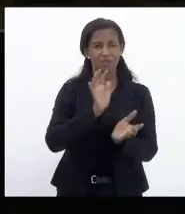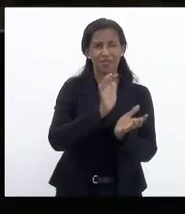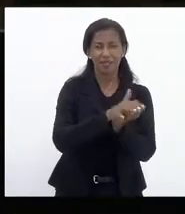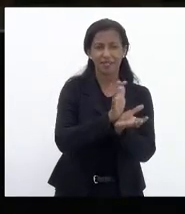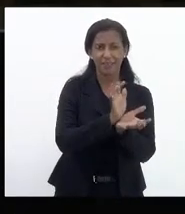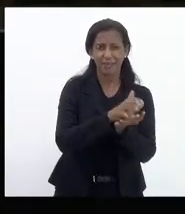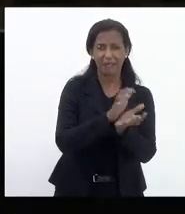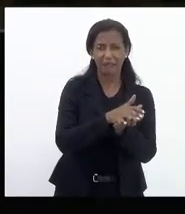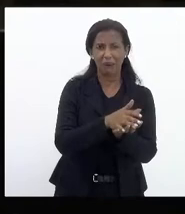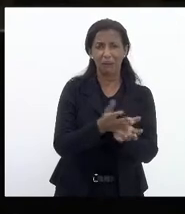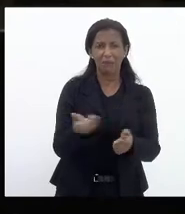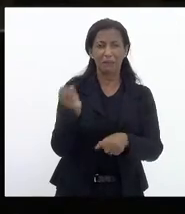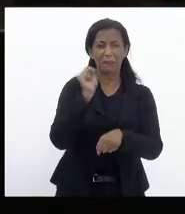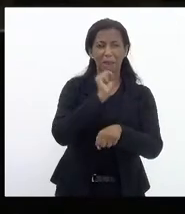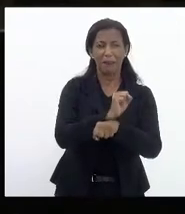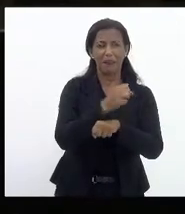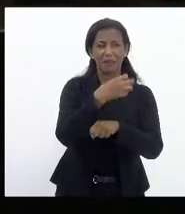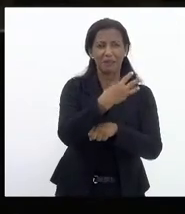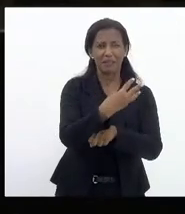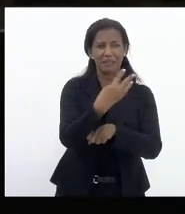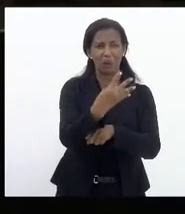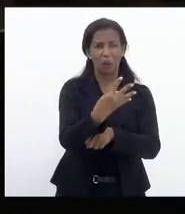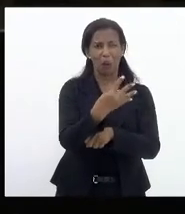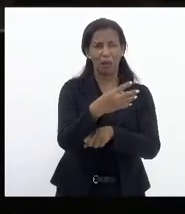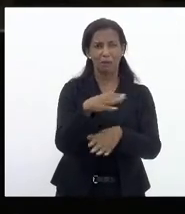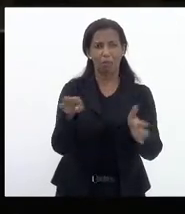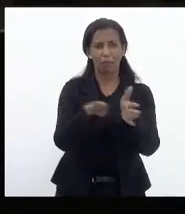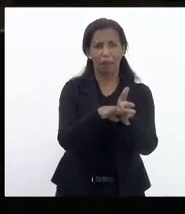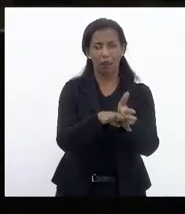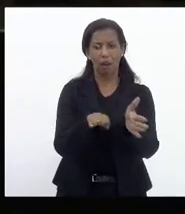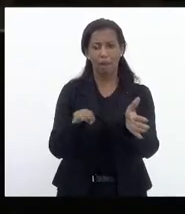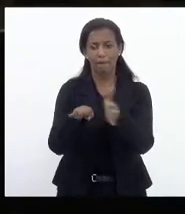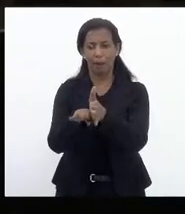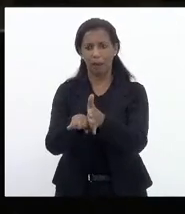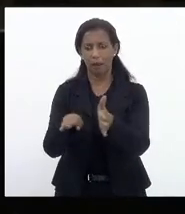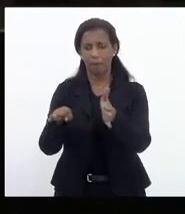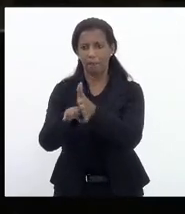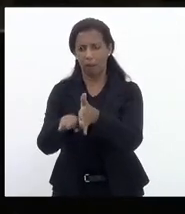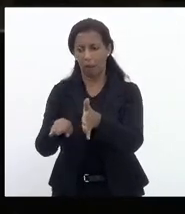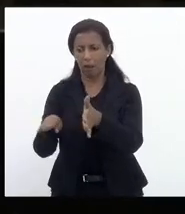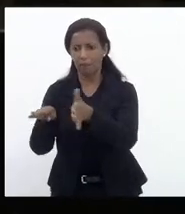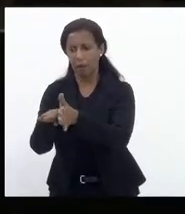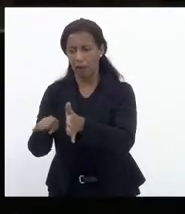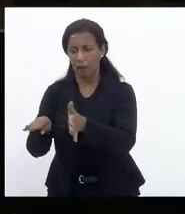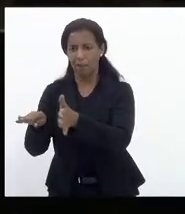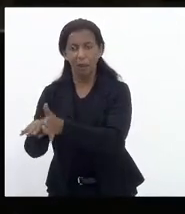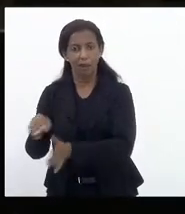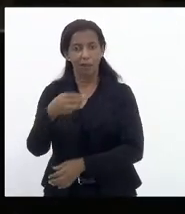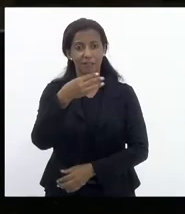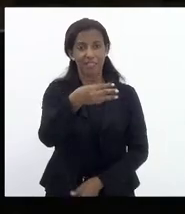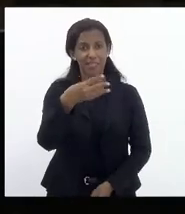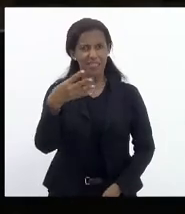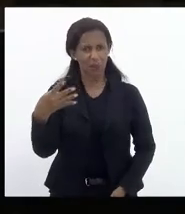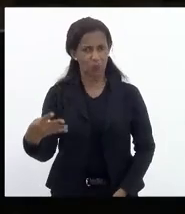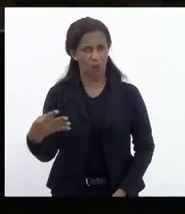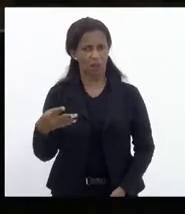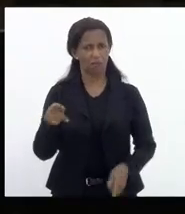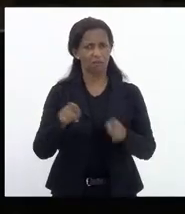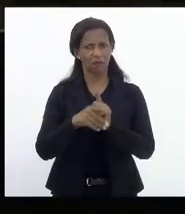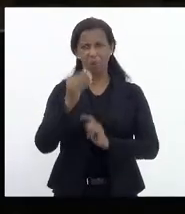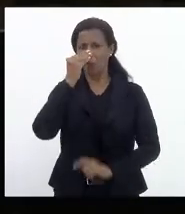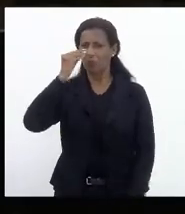é obrigado a parar em 34 Estações até chegar Central do Brasil sem contar com descaso